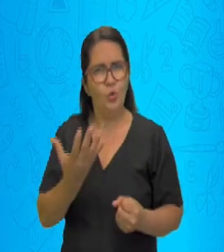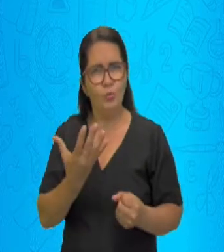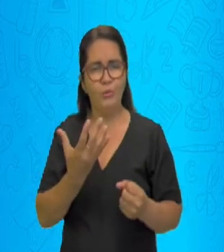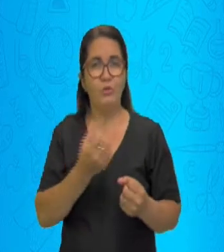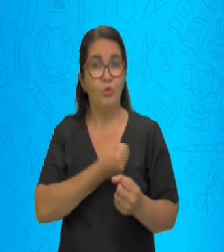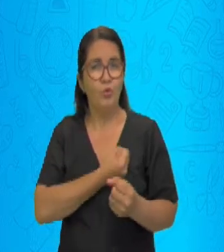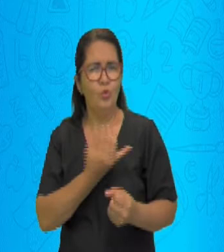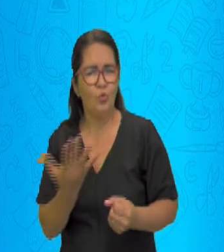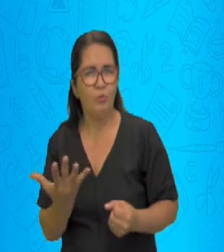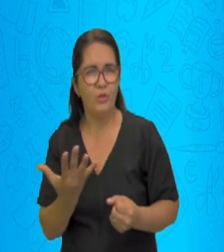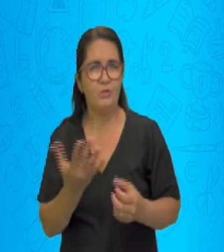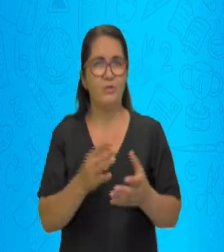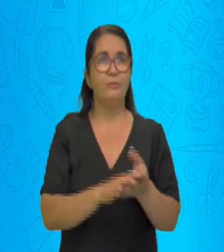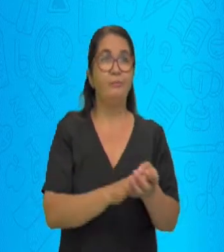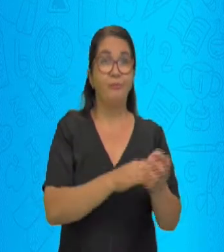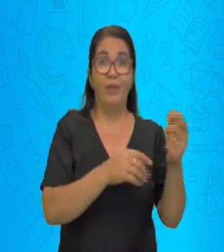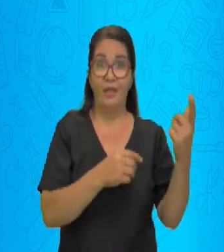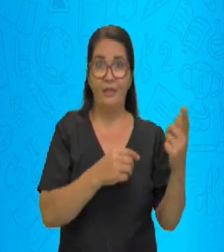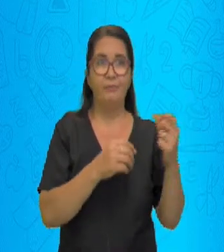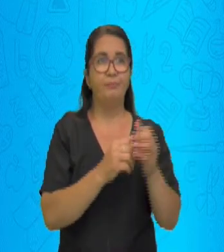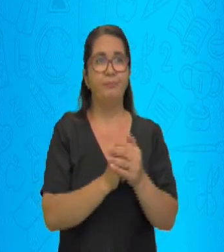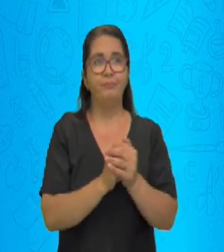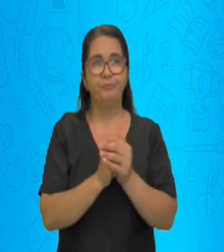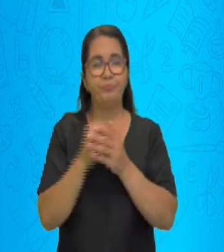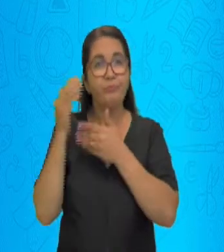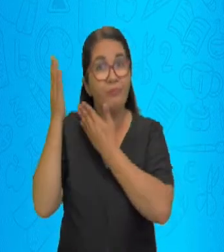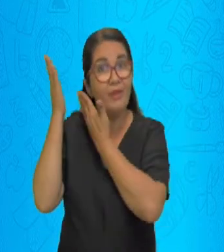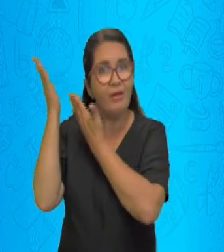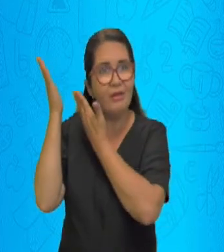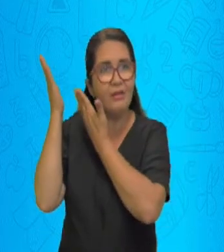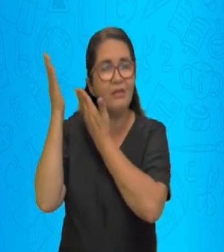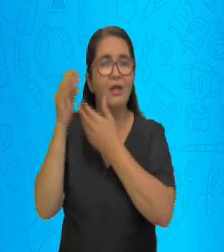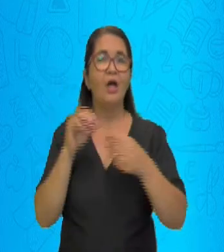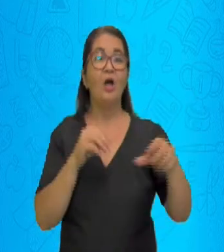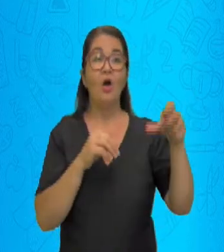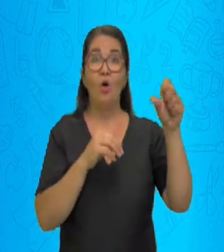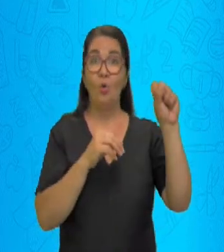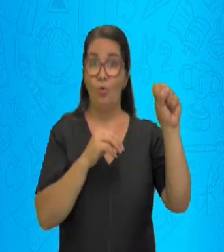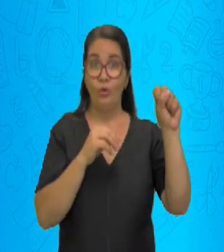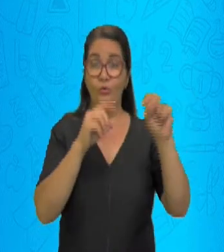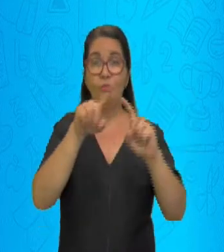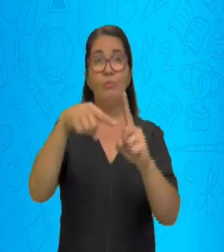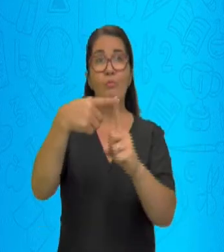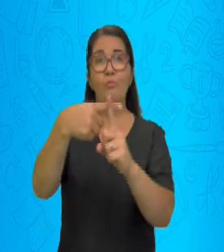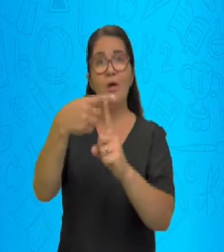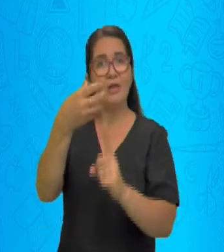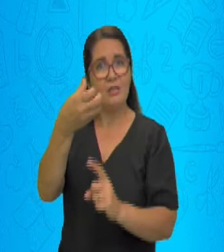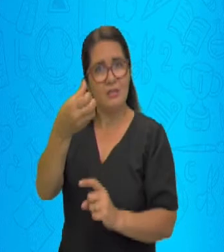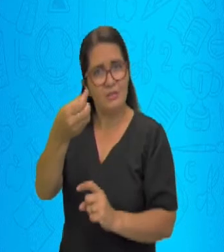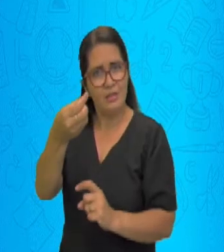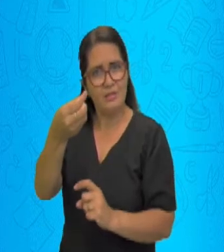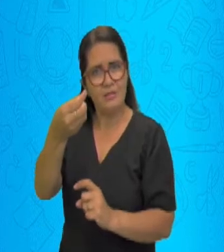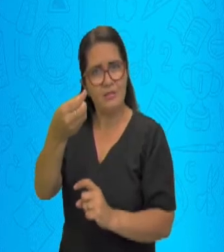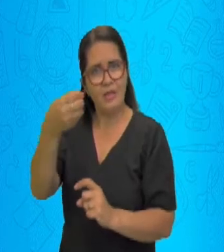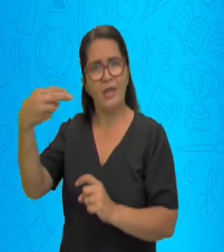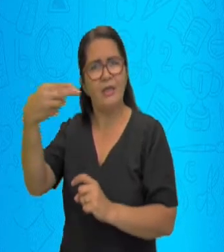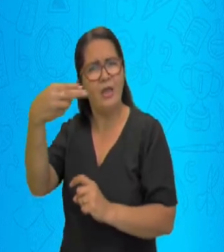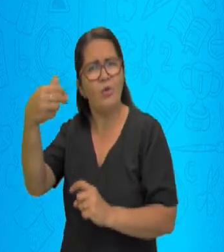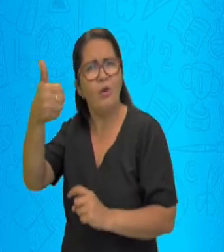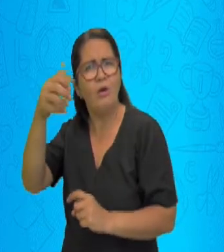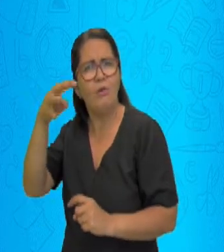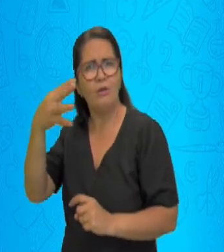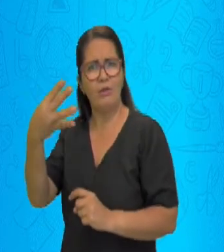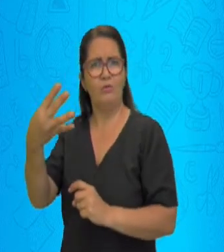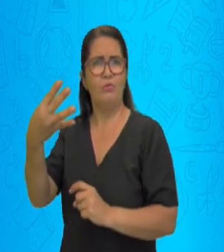número natural. Observe aqui no exemplo, nós temos 8 mais 6 igual a 14. Todos